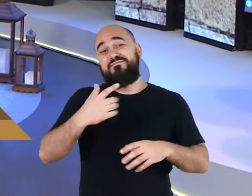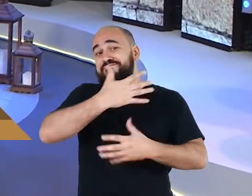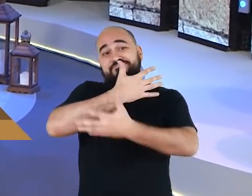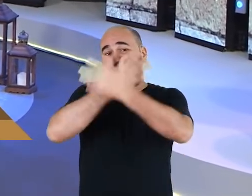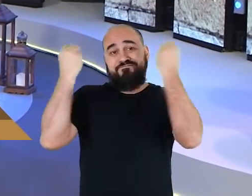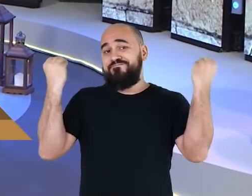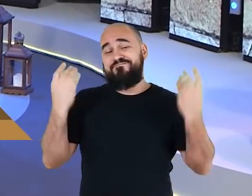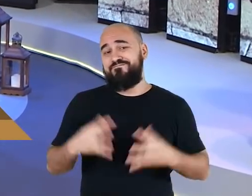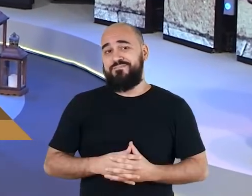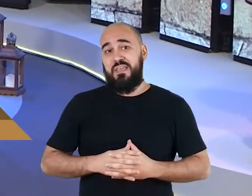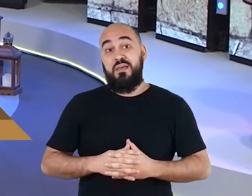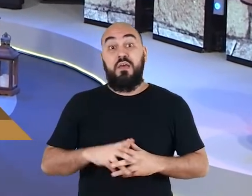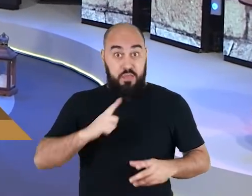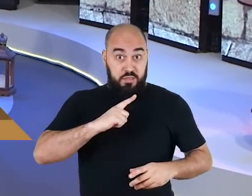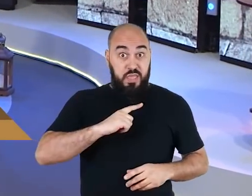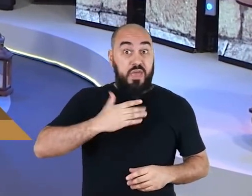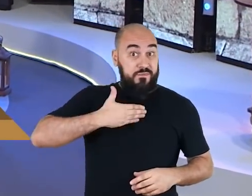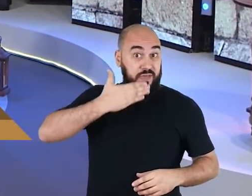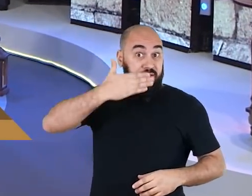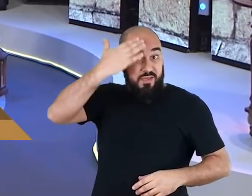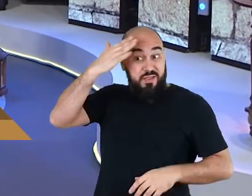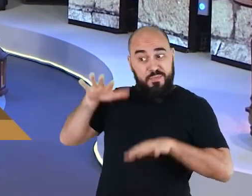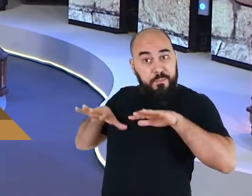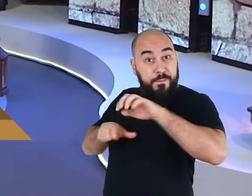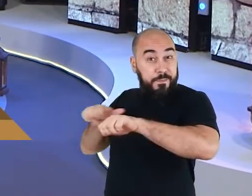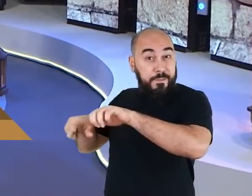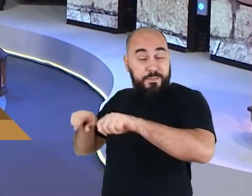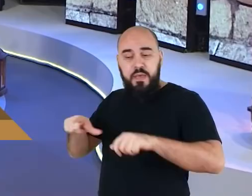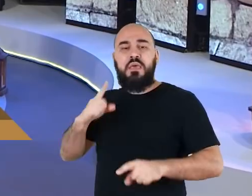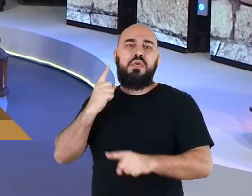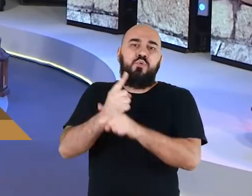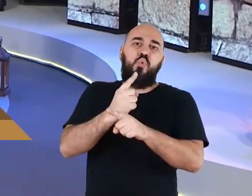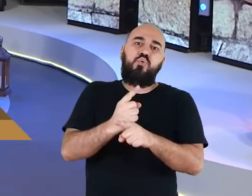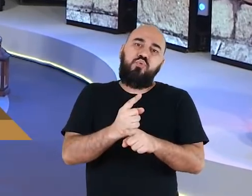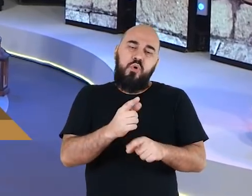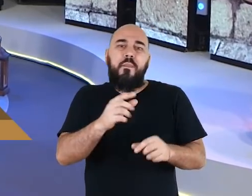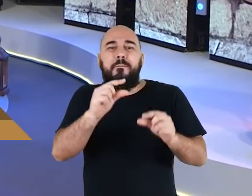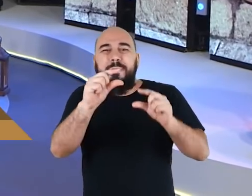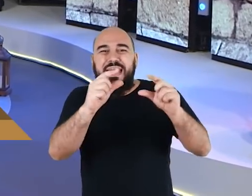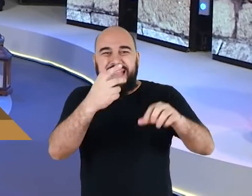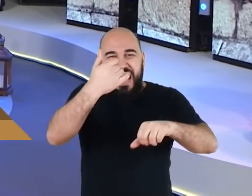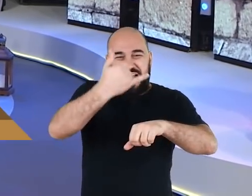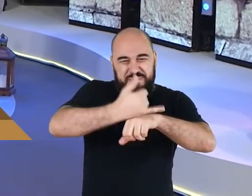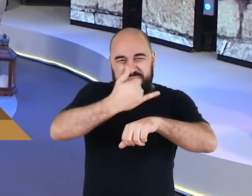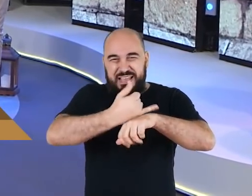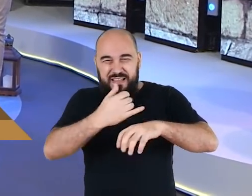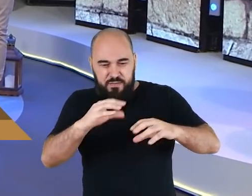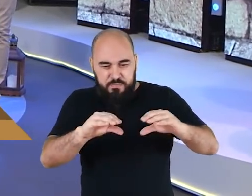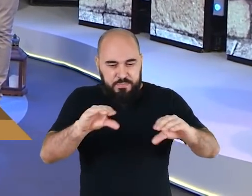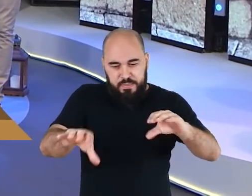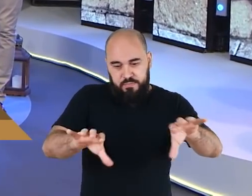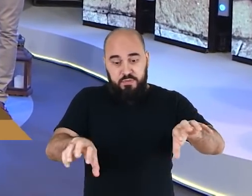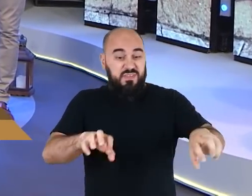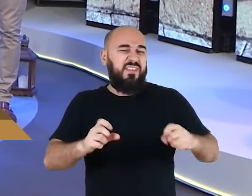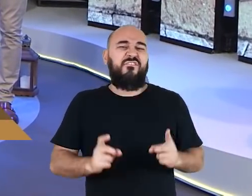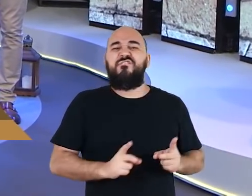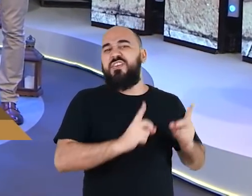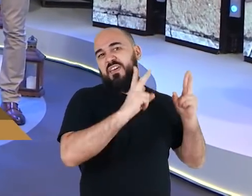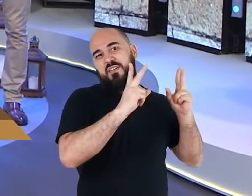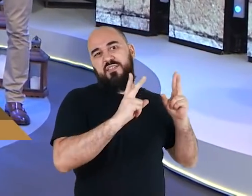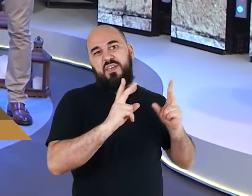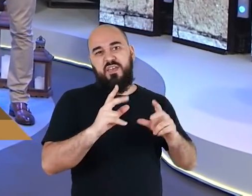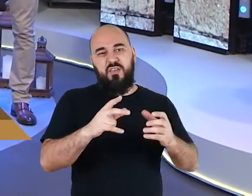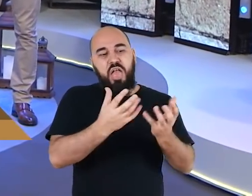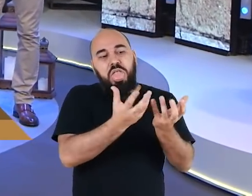exemplo, acabou encontrando restos da estátua embaixo da água e a venderam como sucata, de modo que mesmo que você